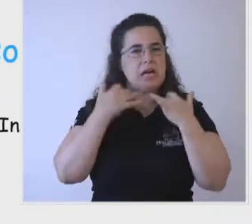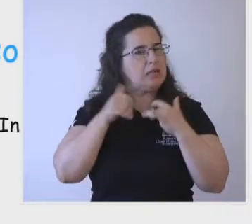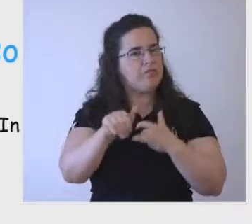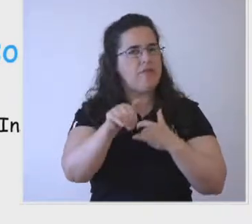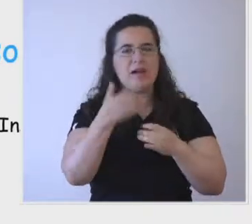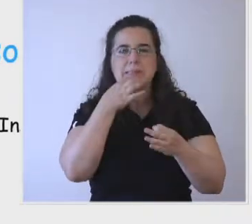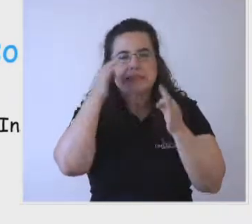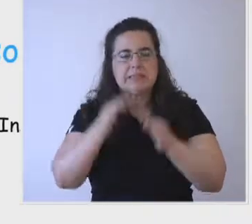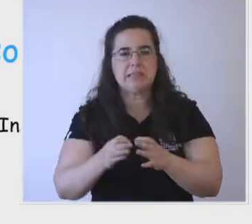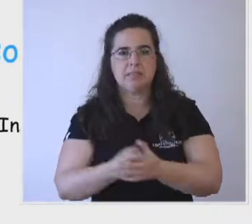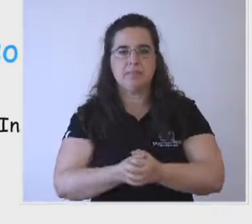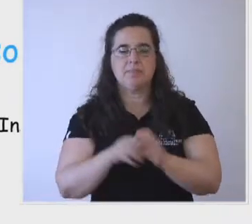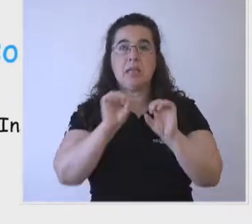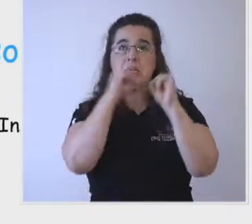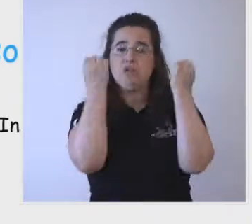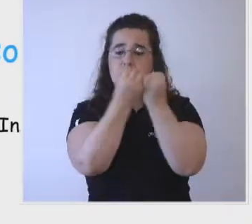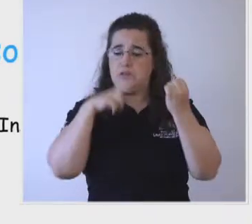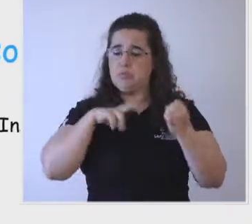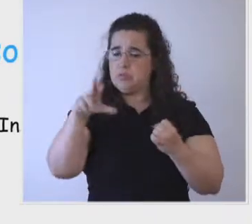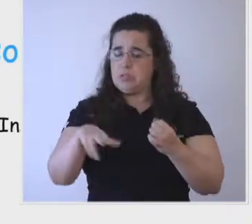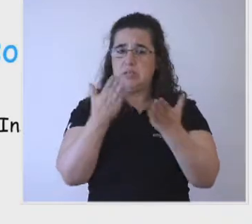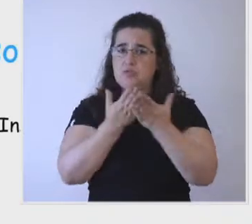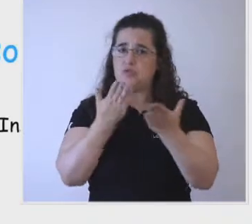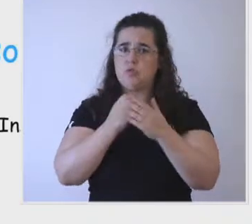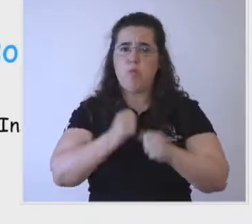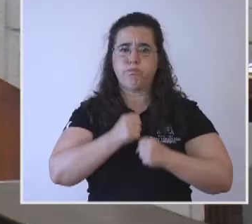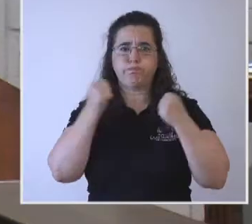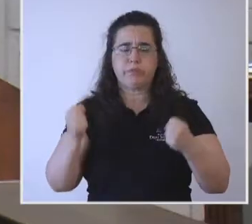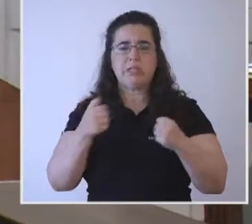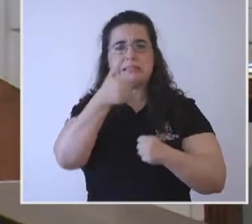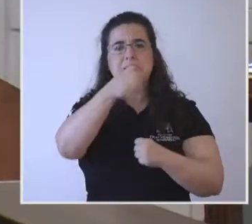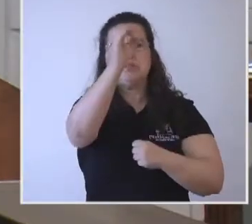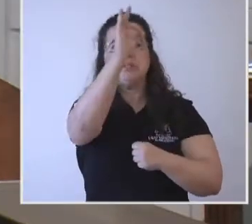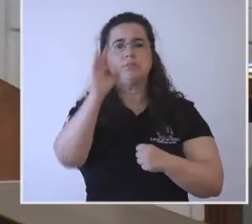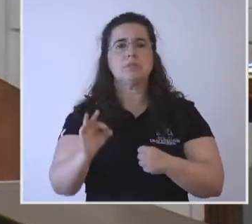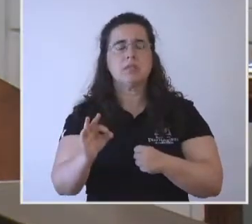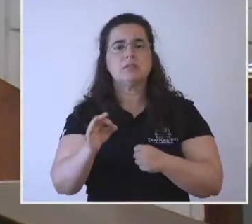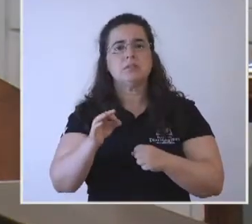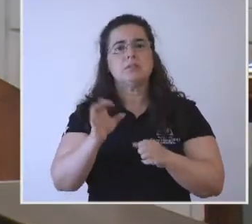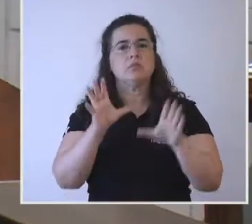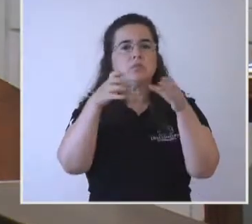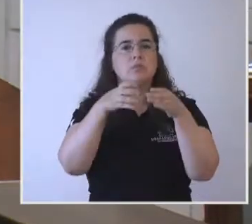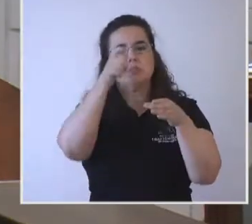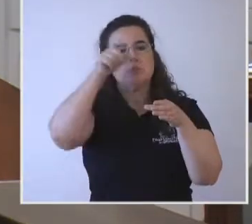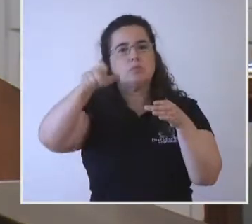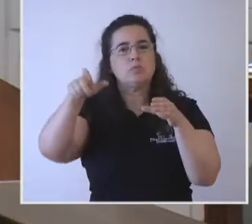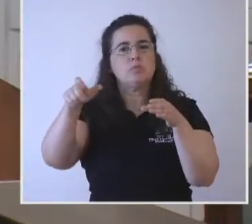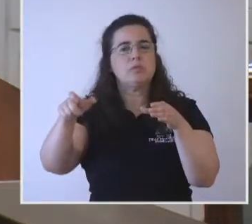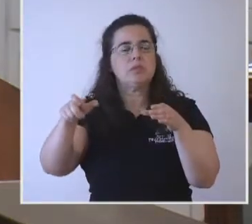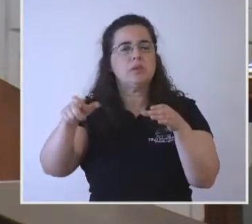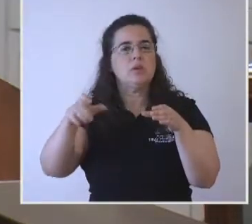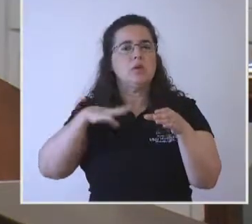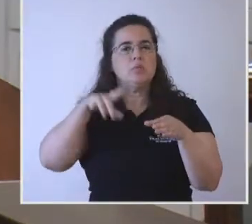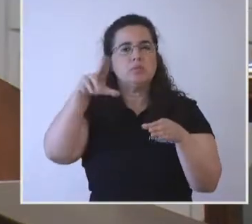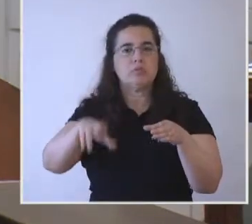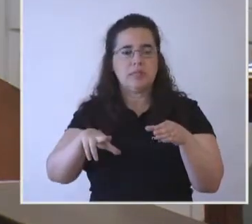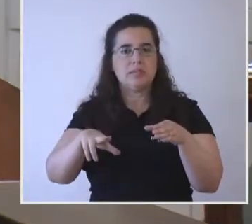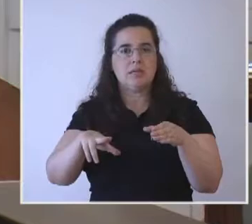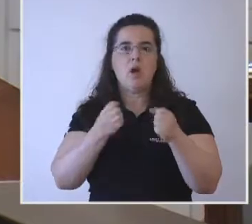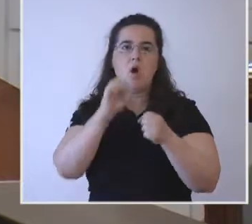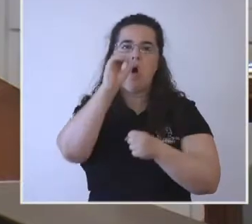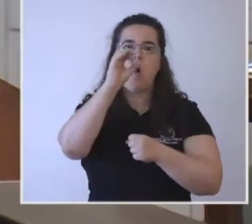A Sociedade Portuguesa para o Estudo da Obesidade diz que 50% da população portuguesa está com pré-obesidade e 14%